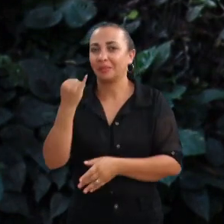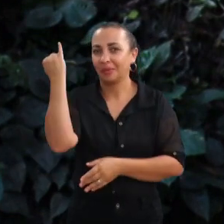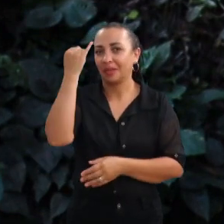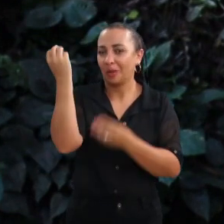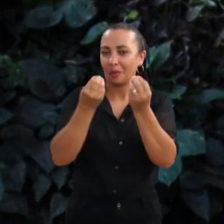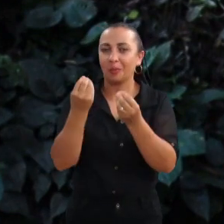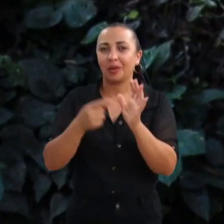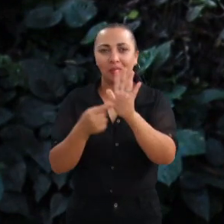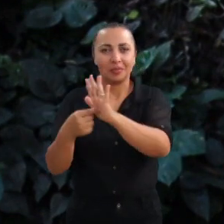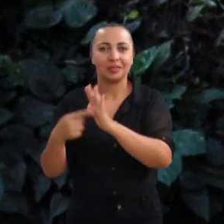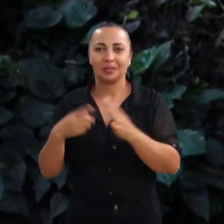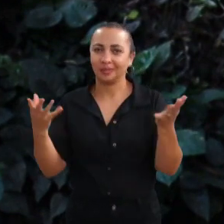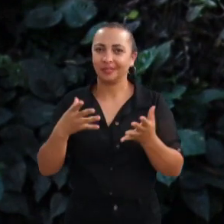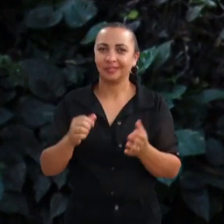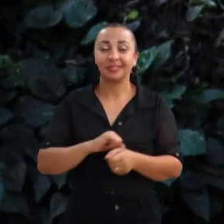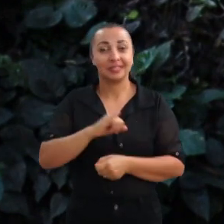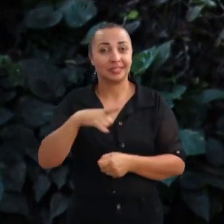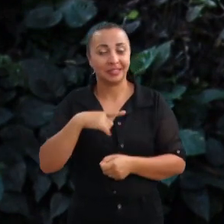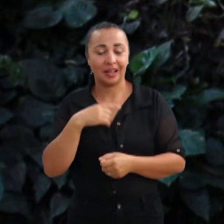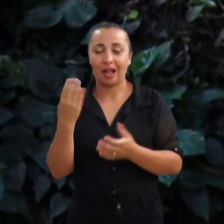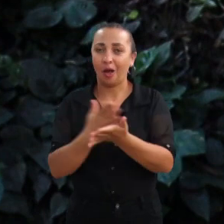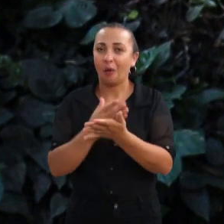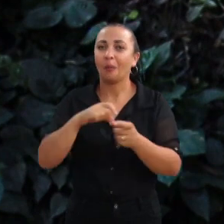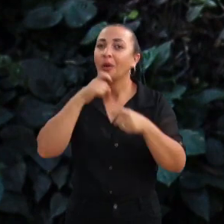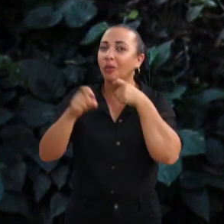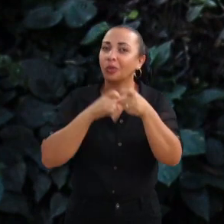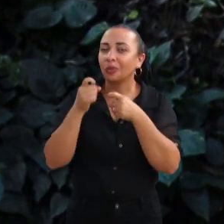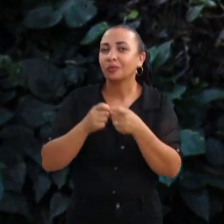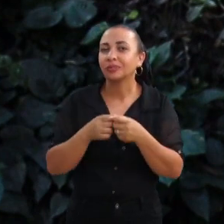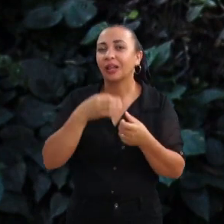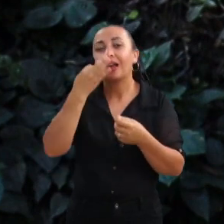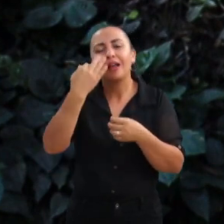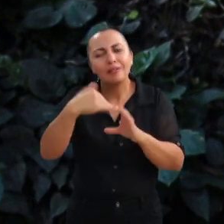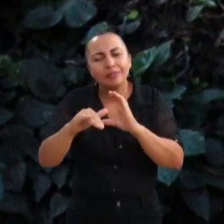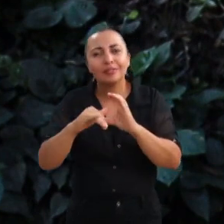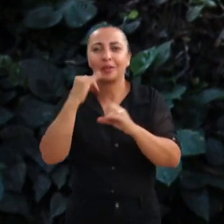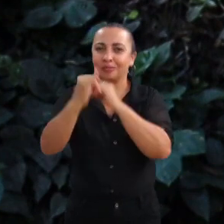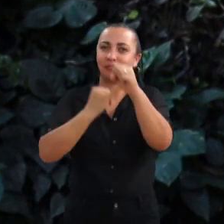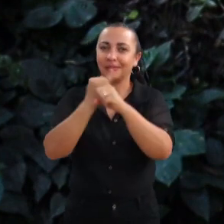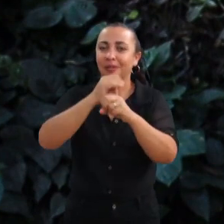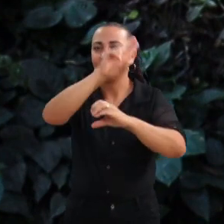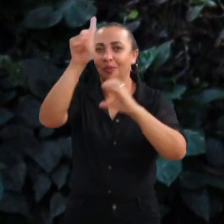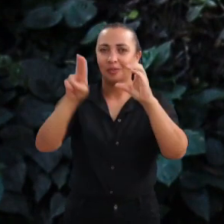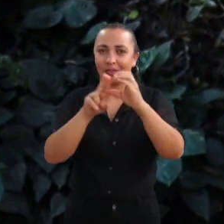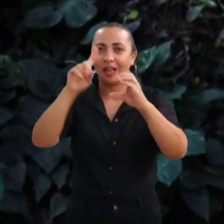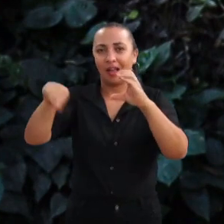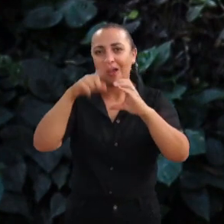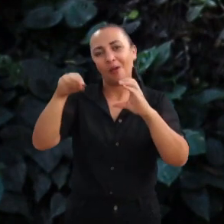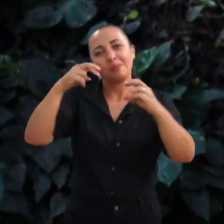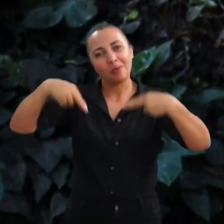pesquisas importantes como as que exibimos hoje. Caso tenha alguma dúvida ou sugestão, envie um e-mail para